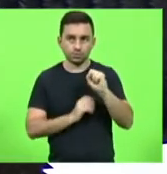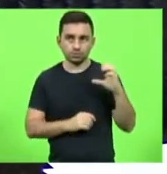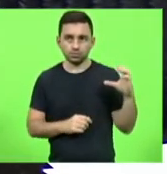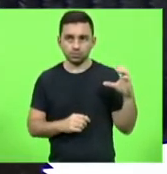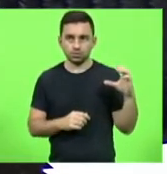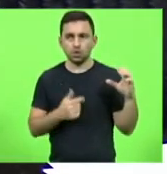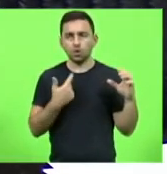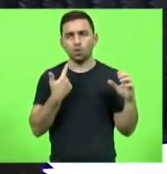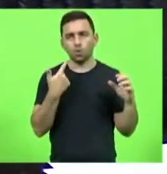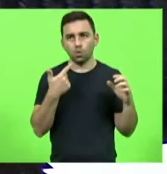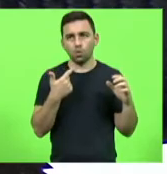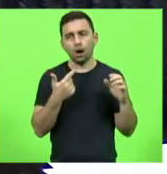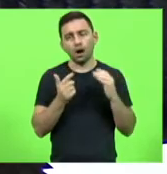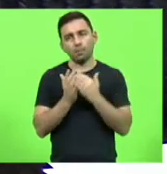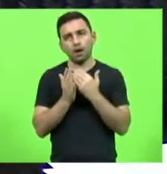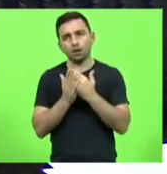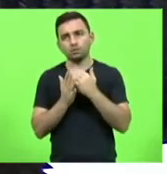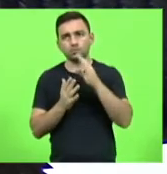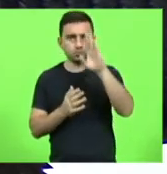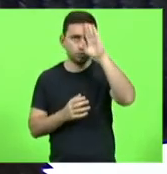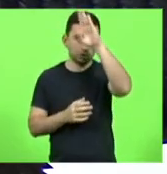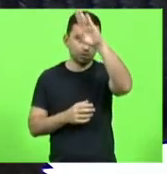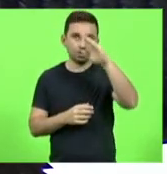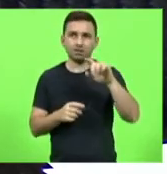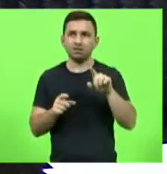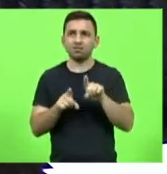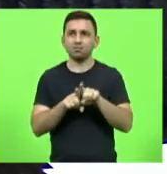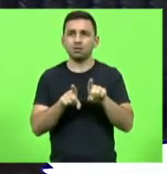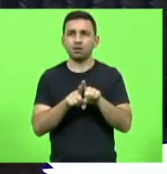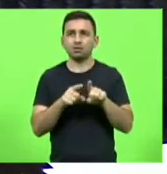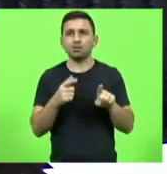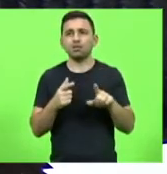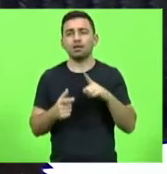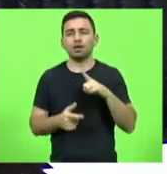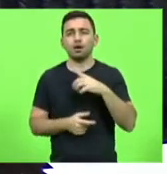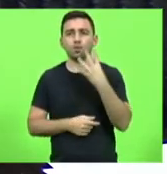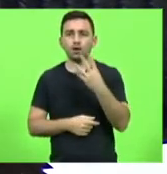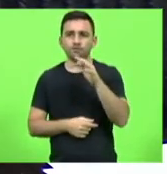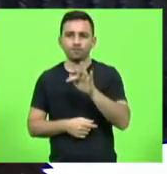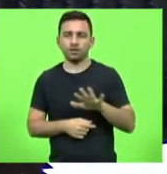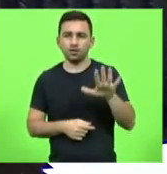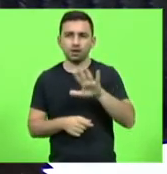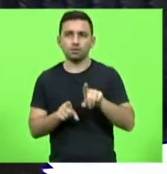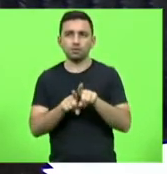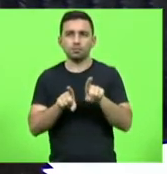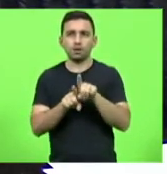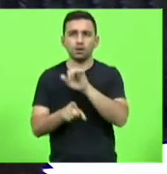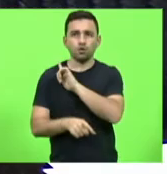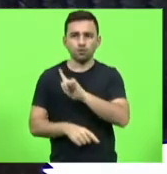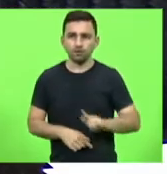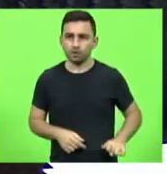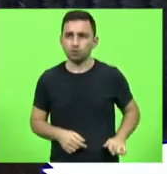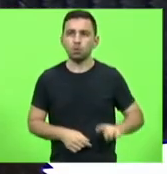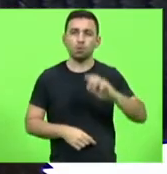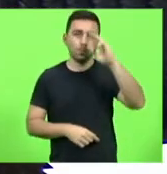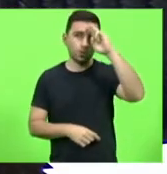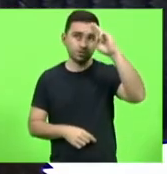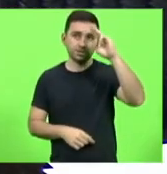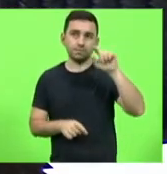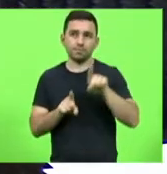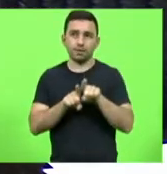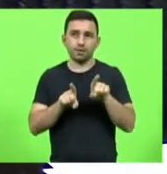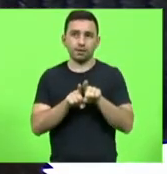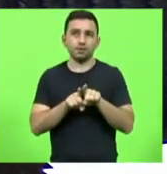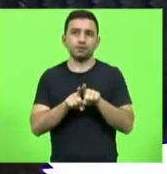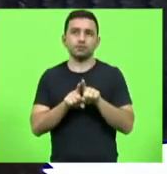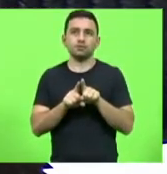mais bolsonaristas, 4 parlamentares federais e o governador Moisés fez parte disso. Então todos nós